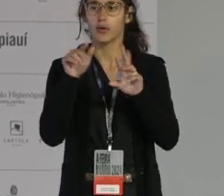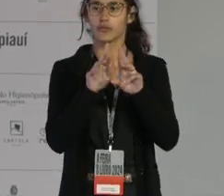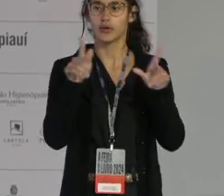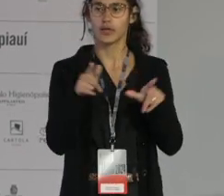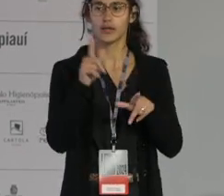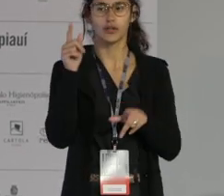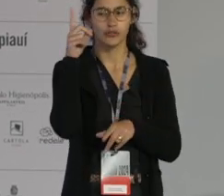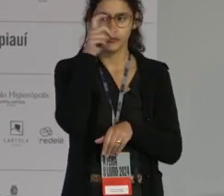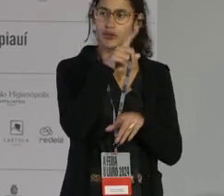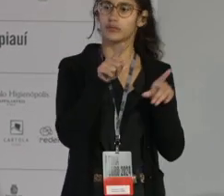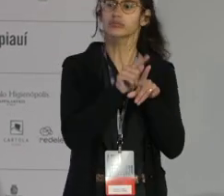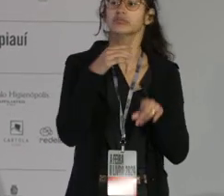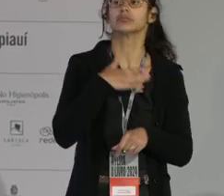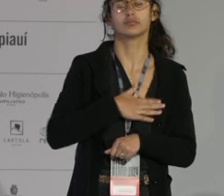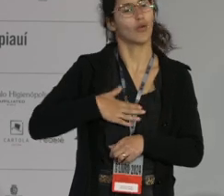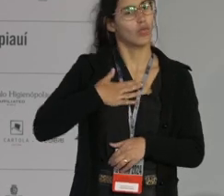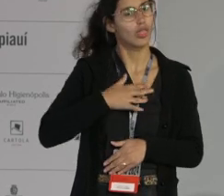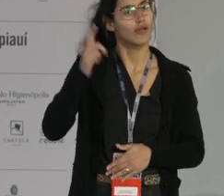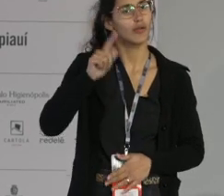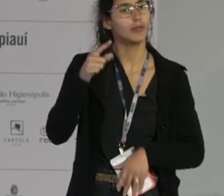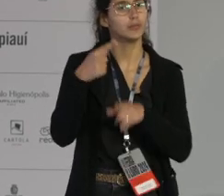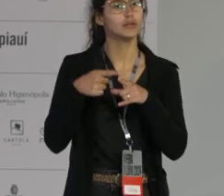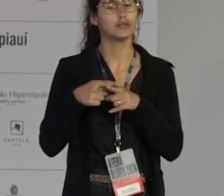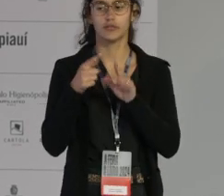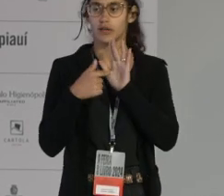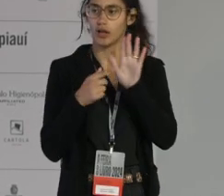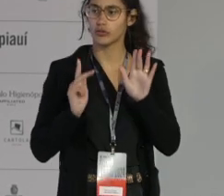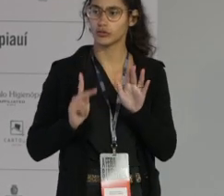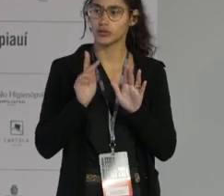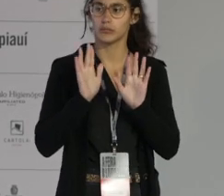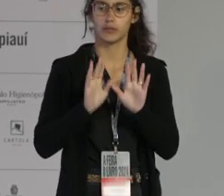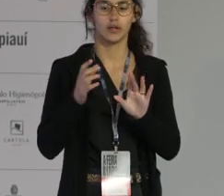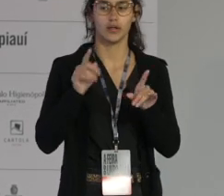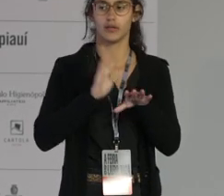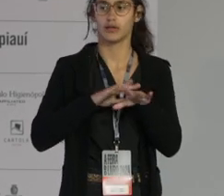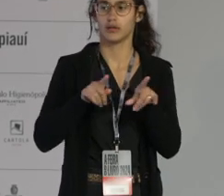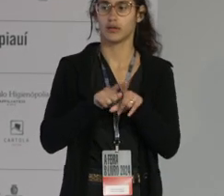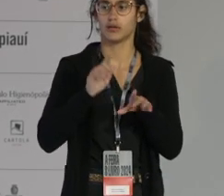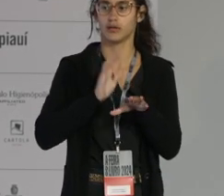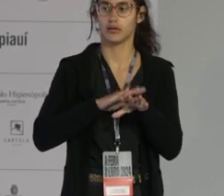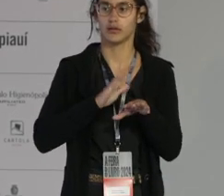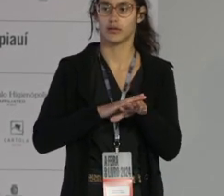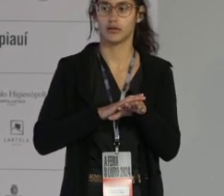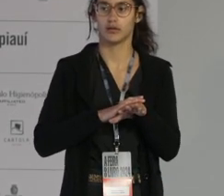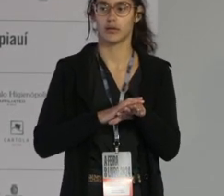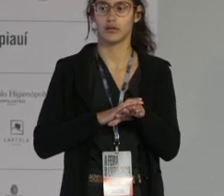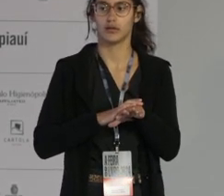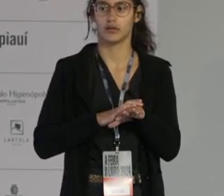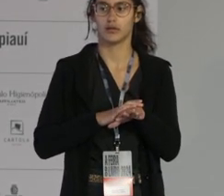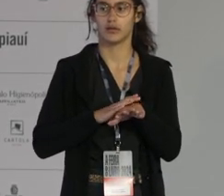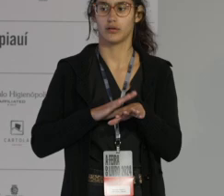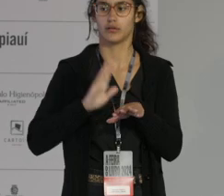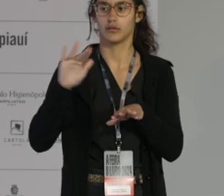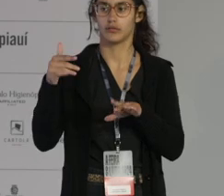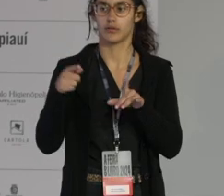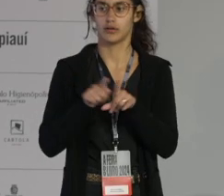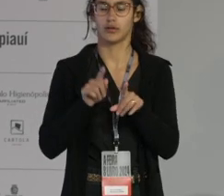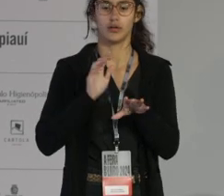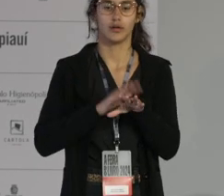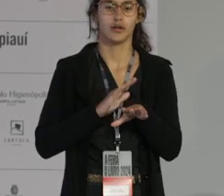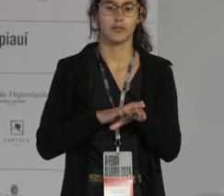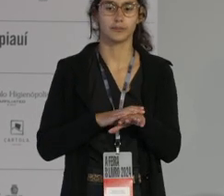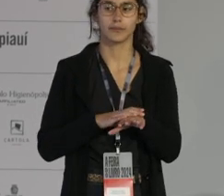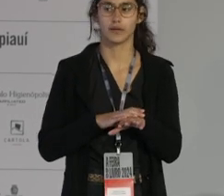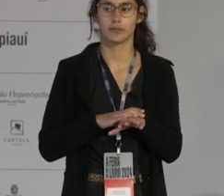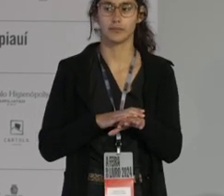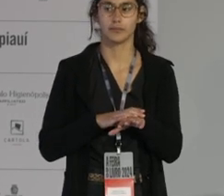muito difícil. É um conto que eu gostava, claro, por isso que estava lá e tal. Mas essa coisa que abriu, eu falei assim, vai ficar fora. E eu fiquei tão